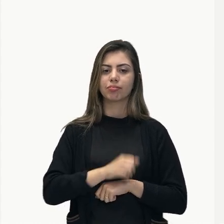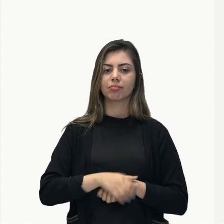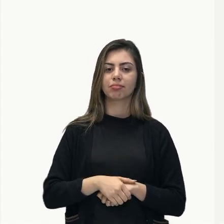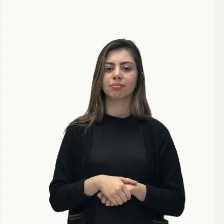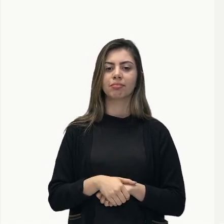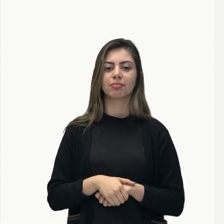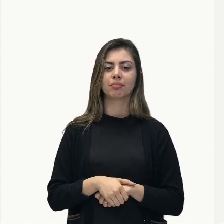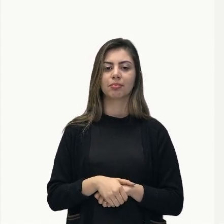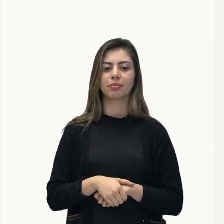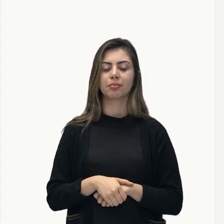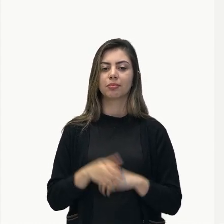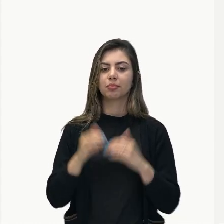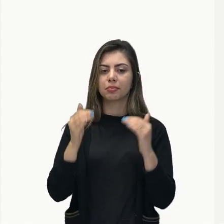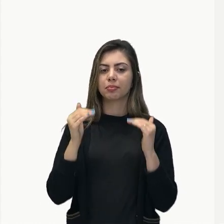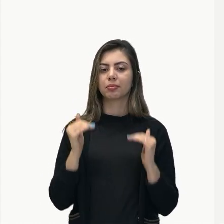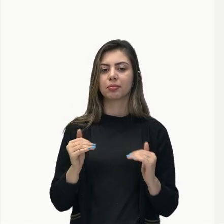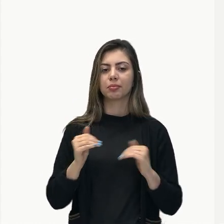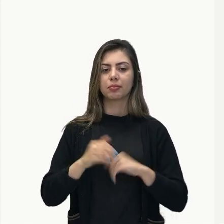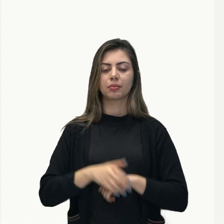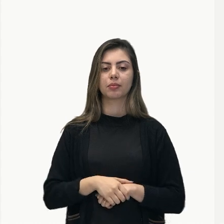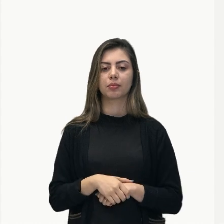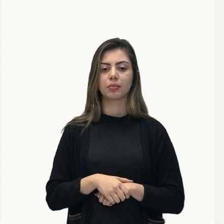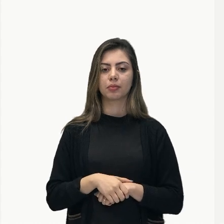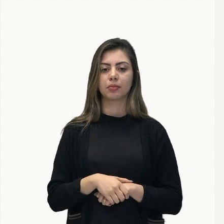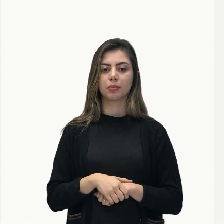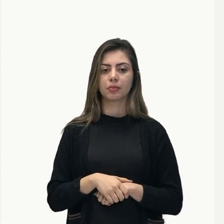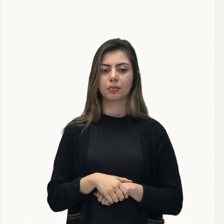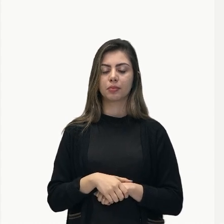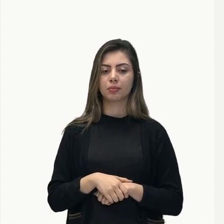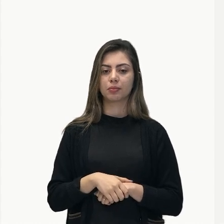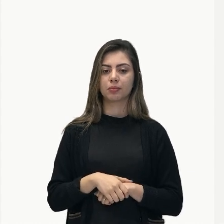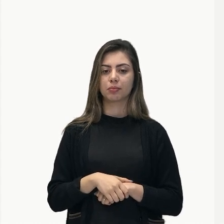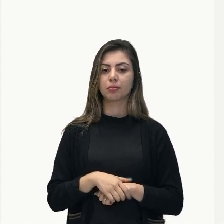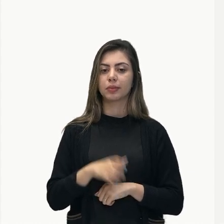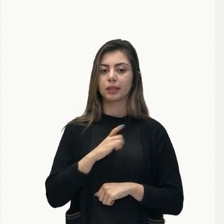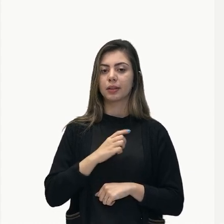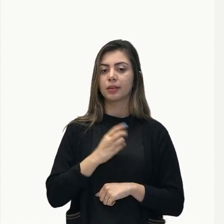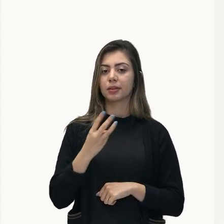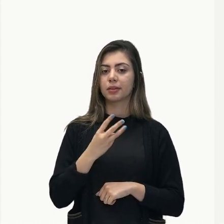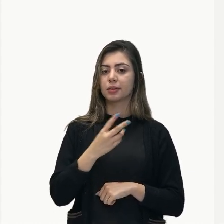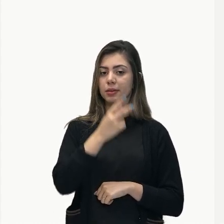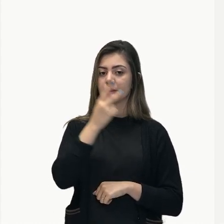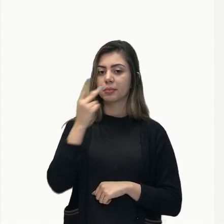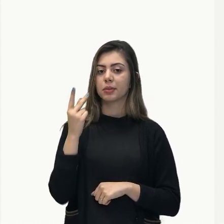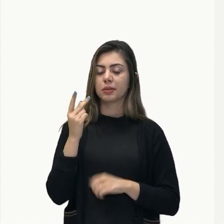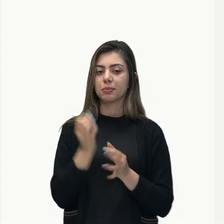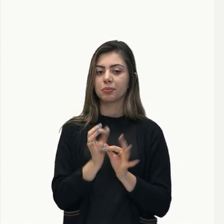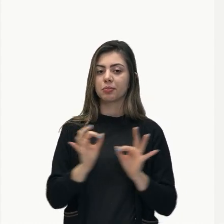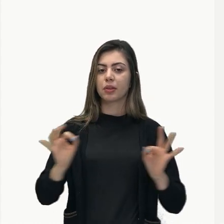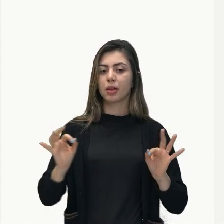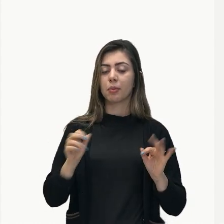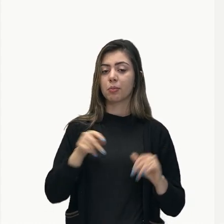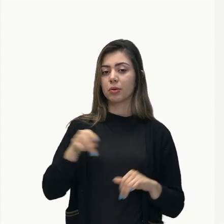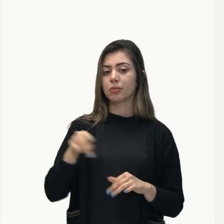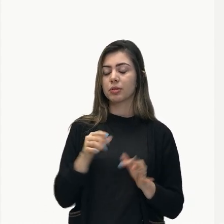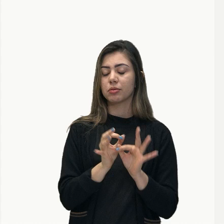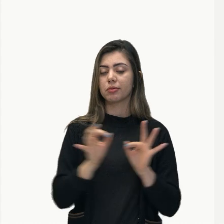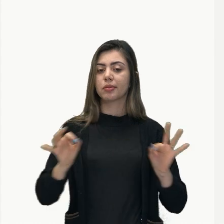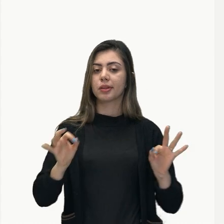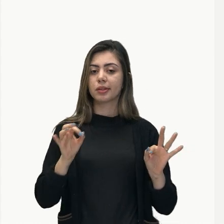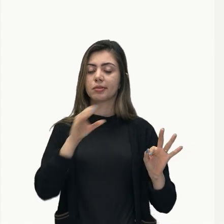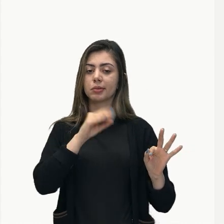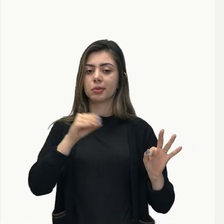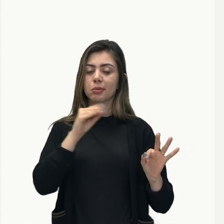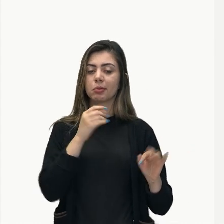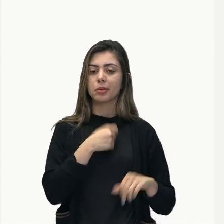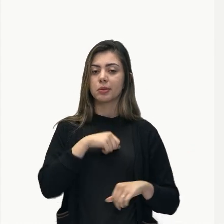medianoite, alguém, estou falando de alguém, terceira pessoa singular. Uno latía tanto